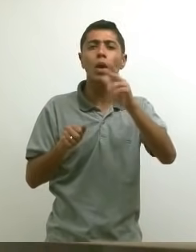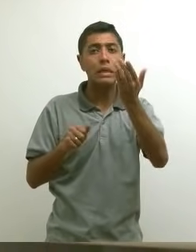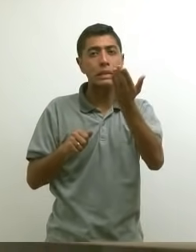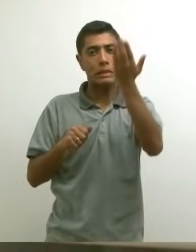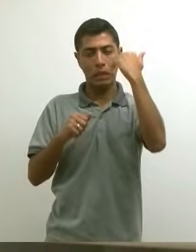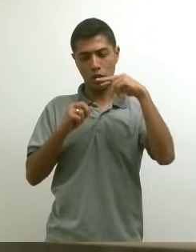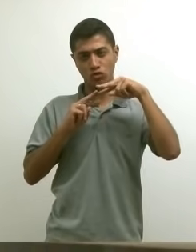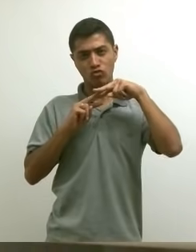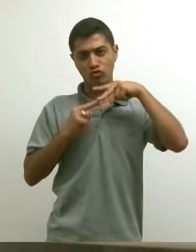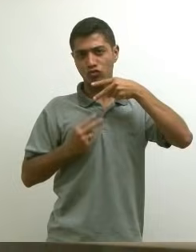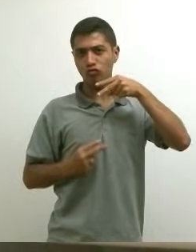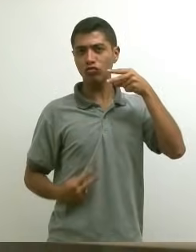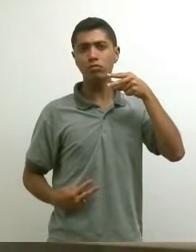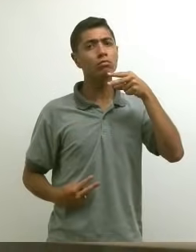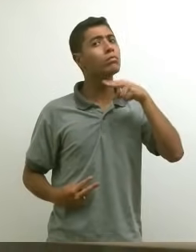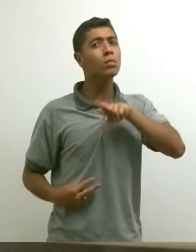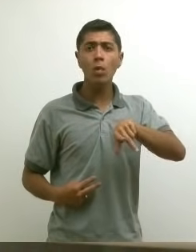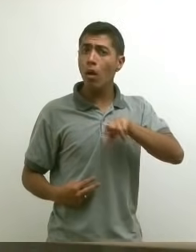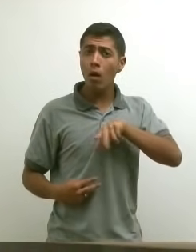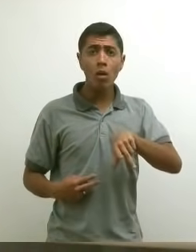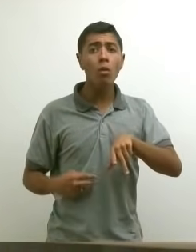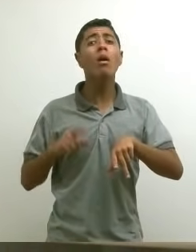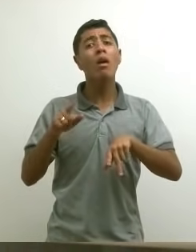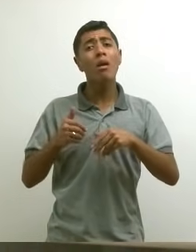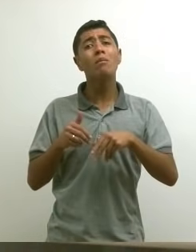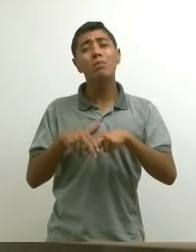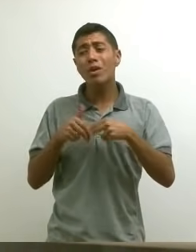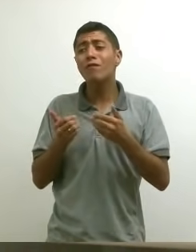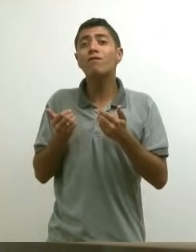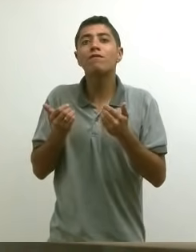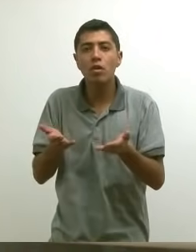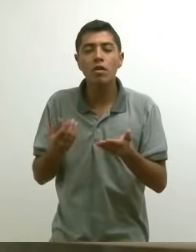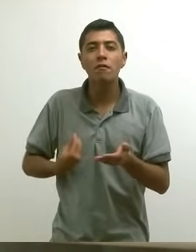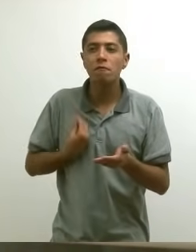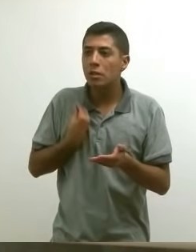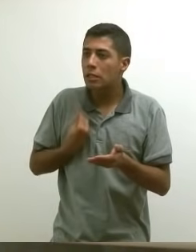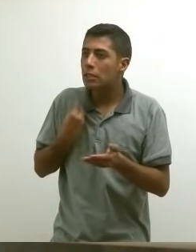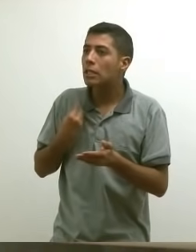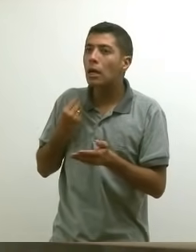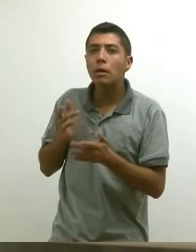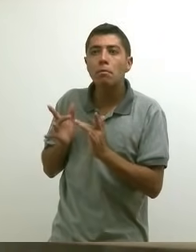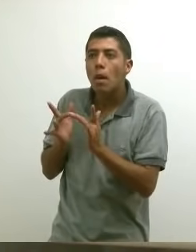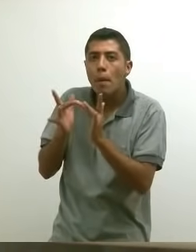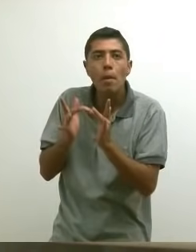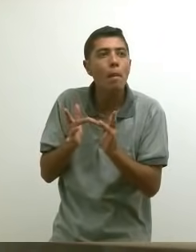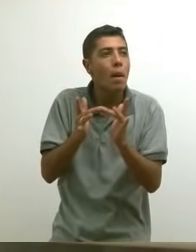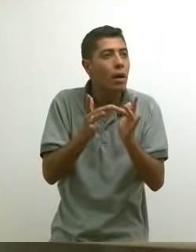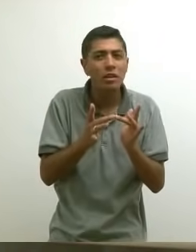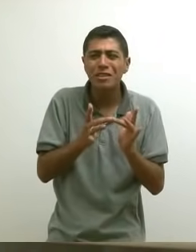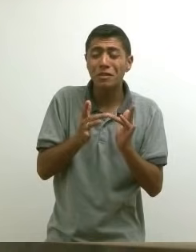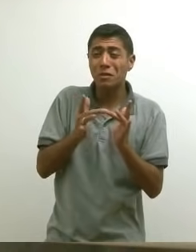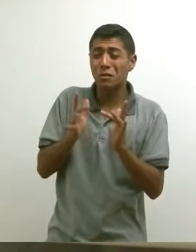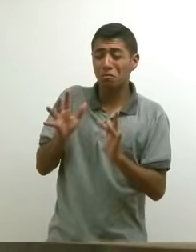um fenômeno de estilo de vida têm os estudos na escandinávia e depois expandir se espalharam pra